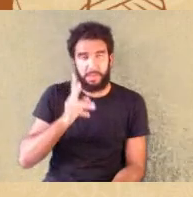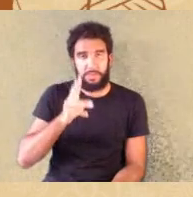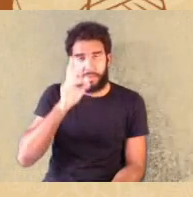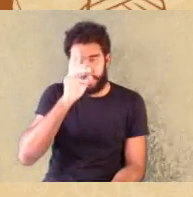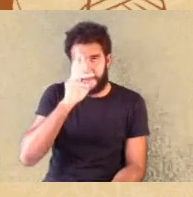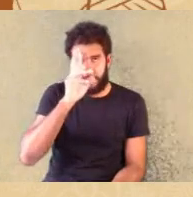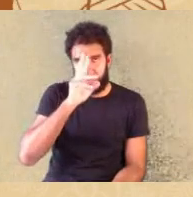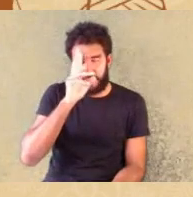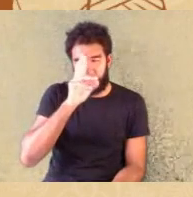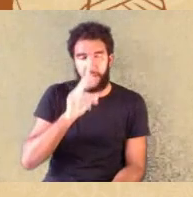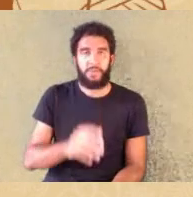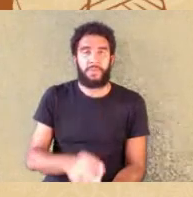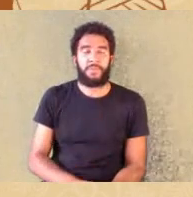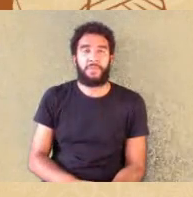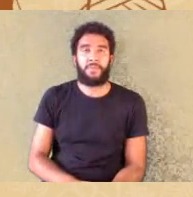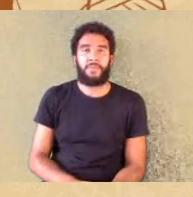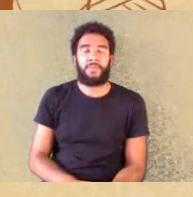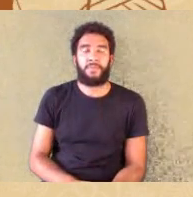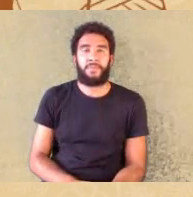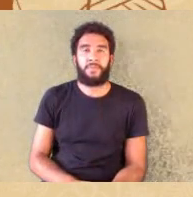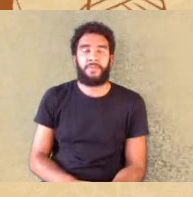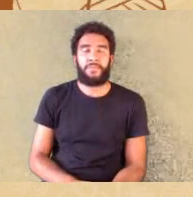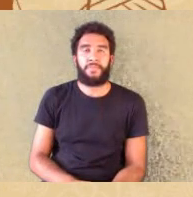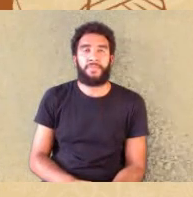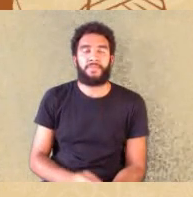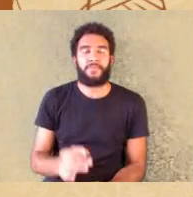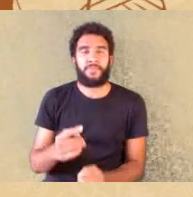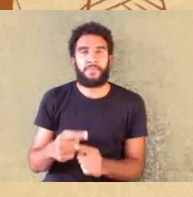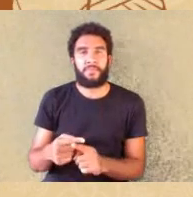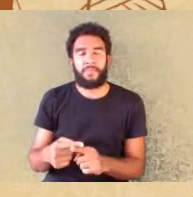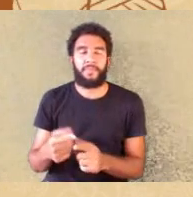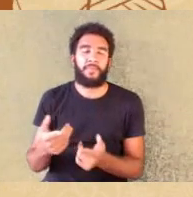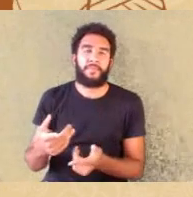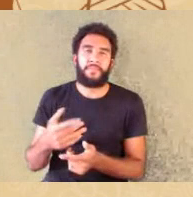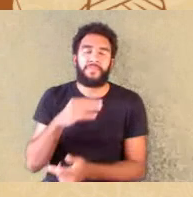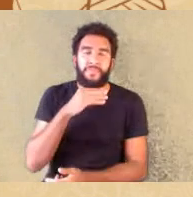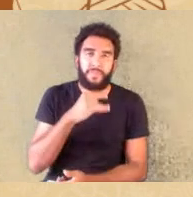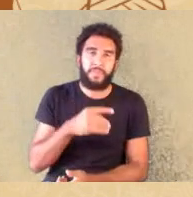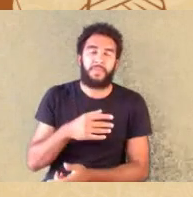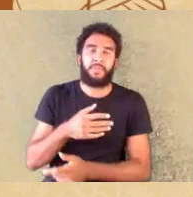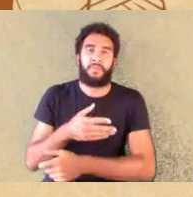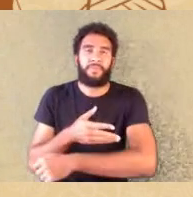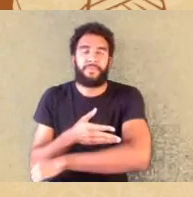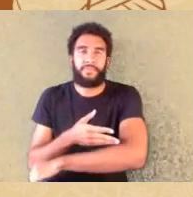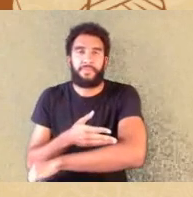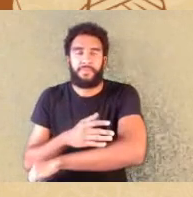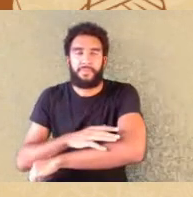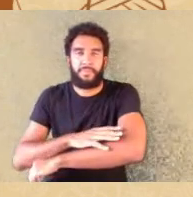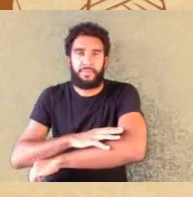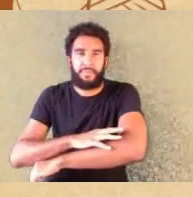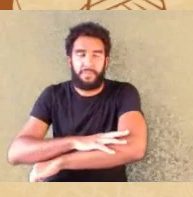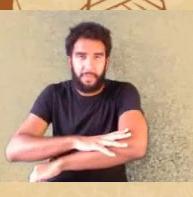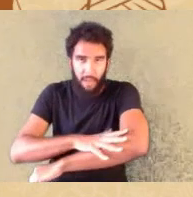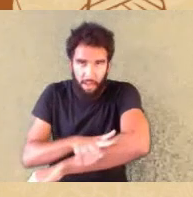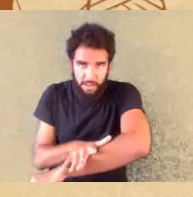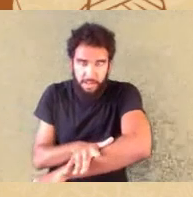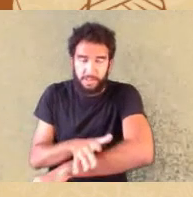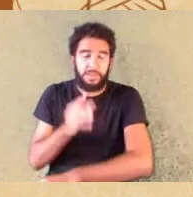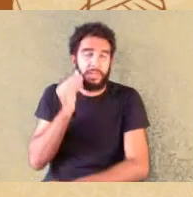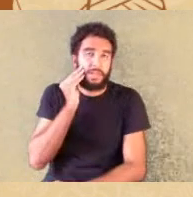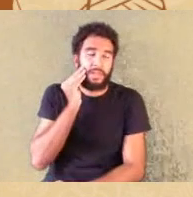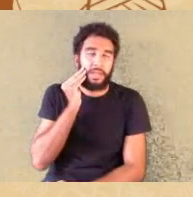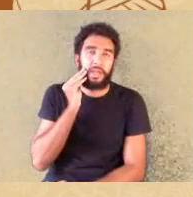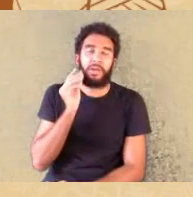social, né, do racismo, pensando na branquitude, é pensar esse ideário de